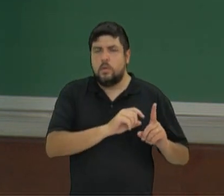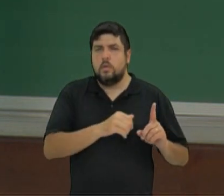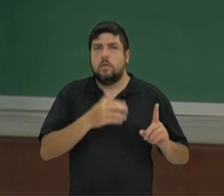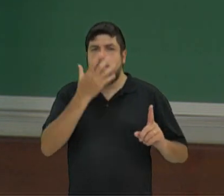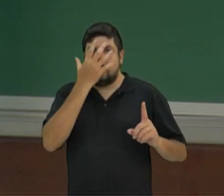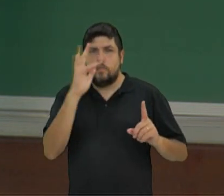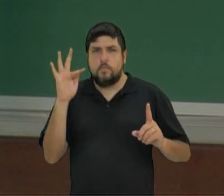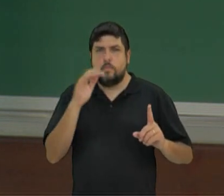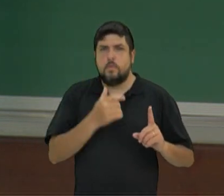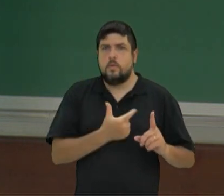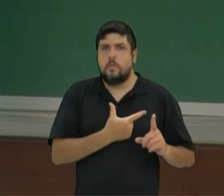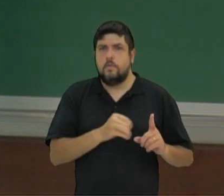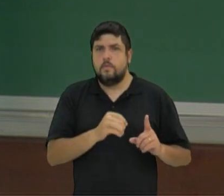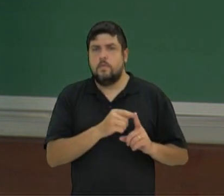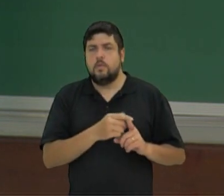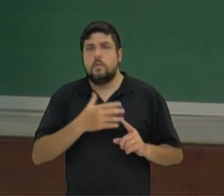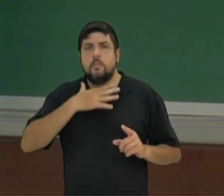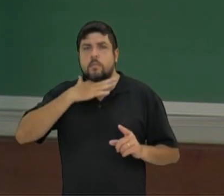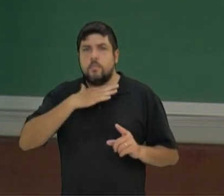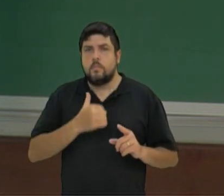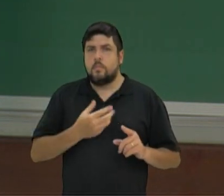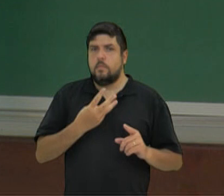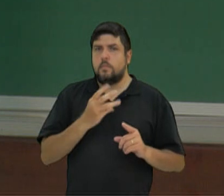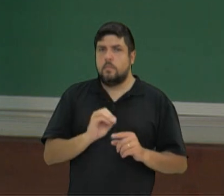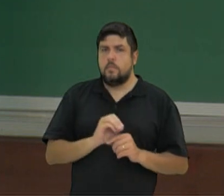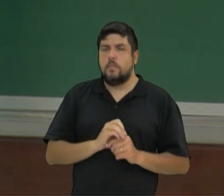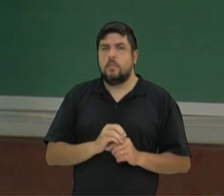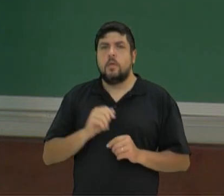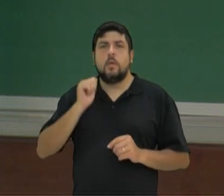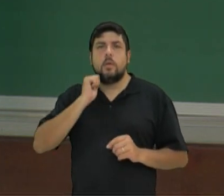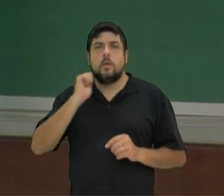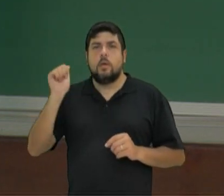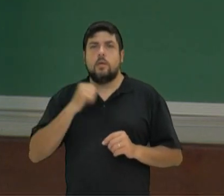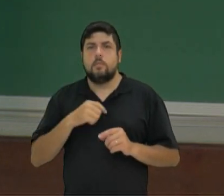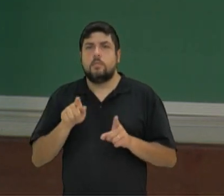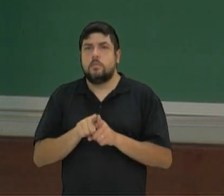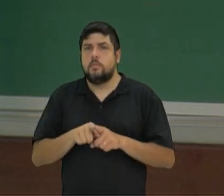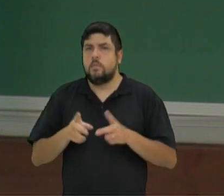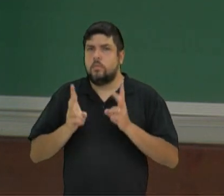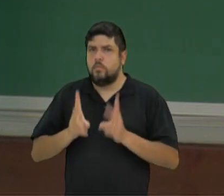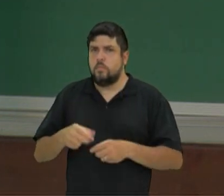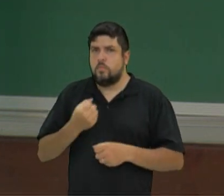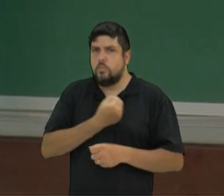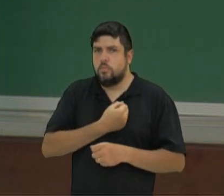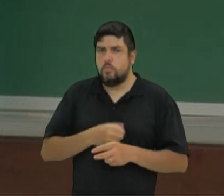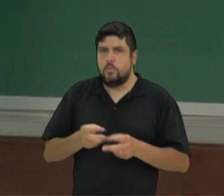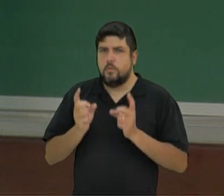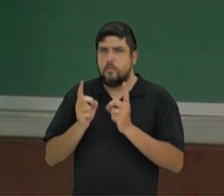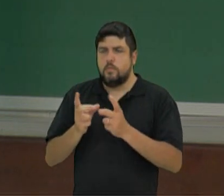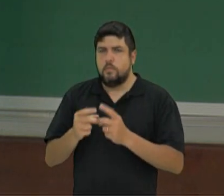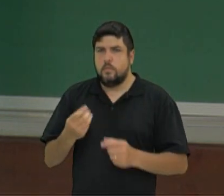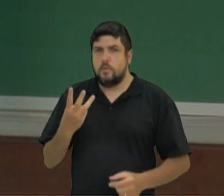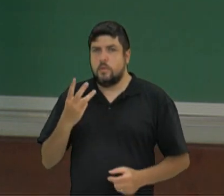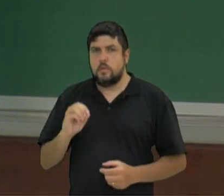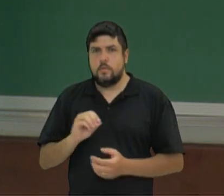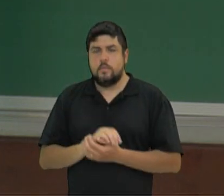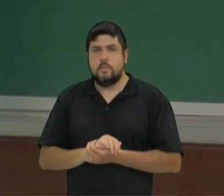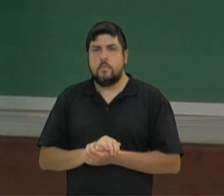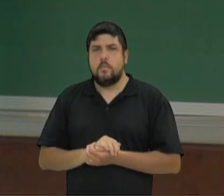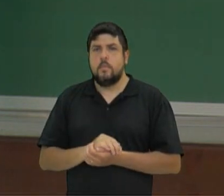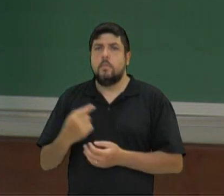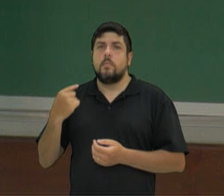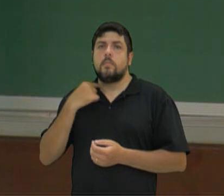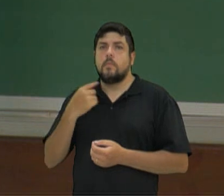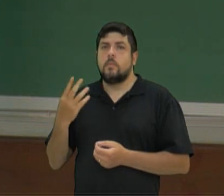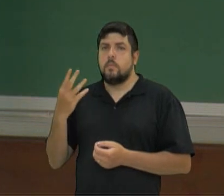20, março 30, abril também manteve seu mesmo número de vendas, 30, maio